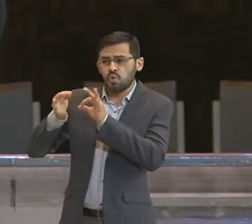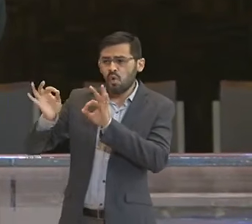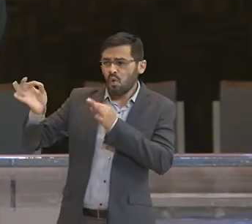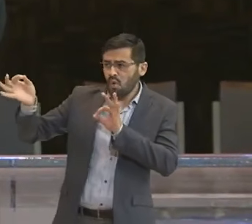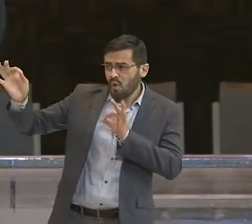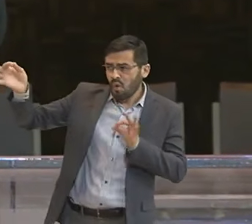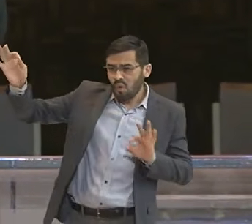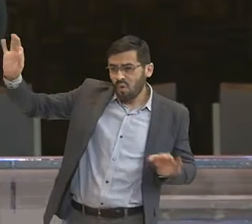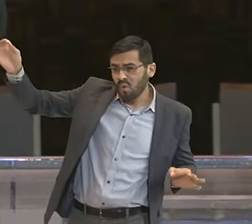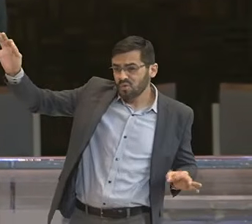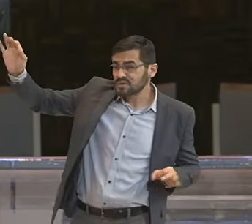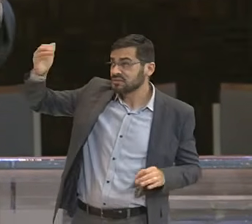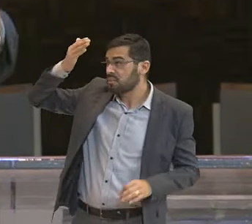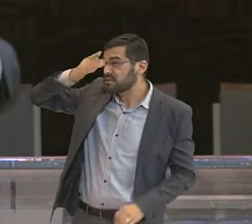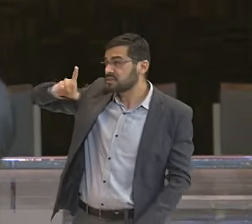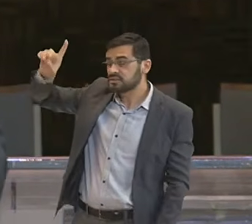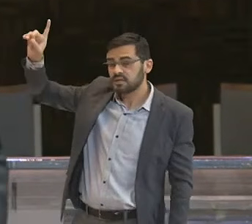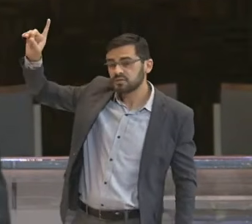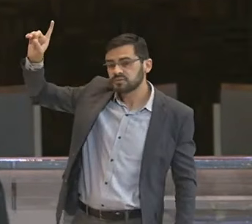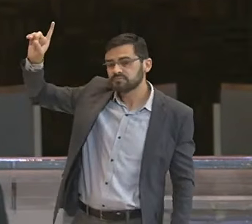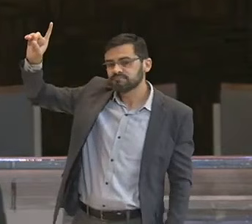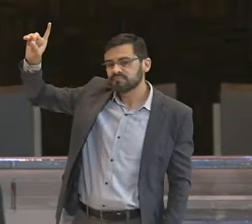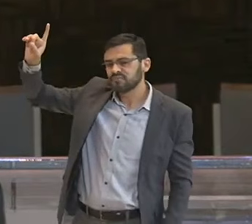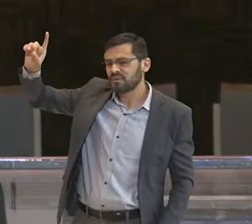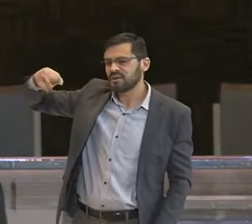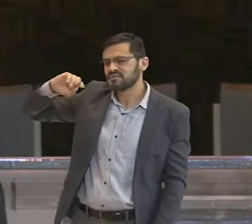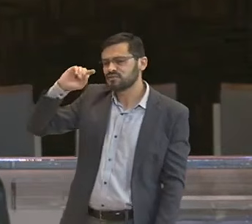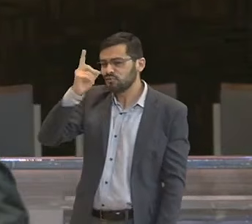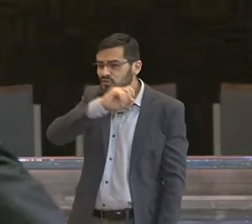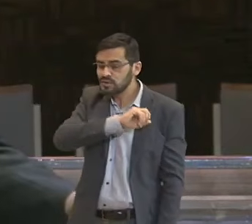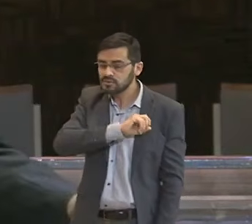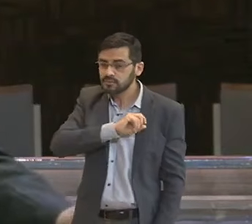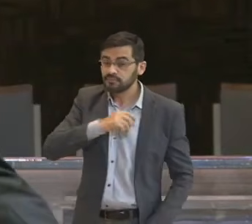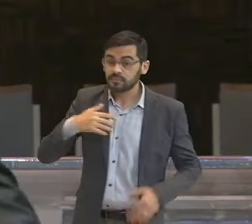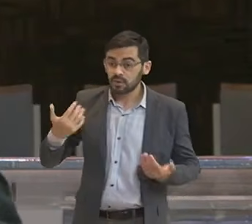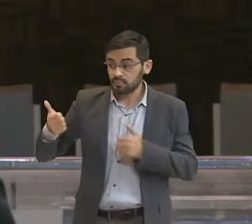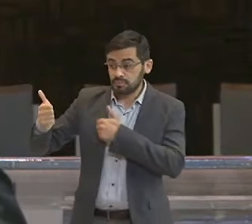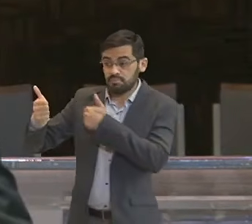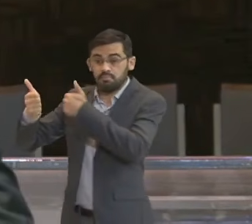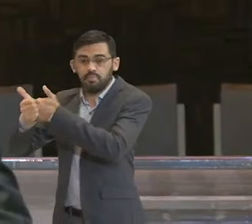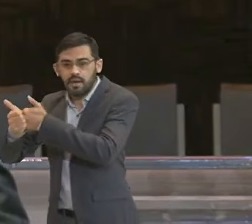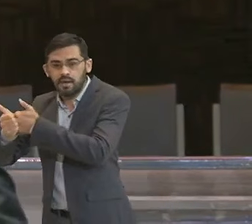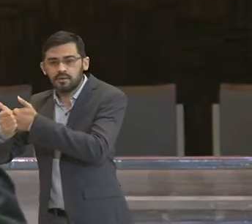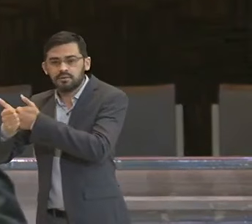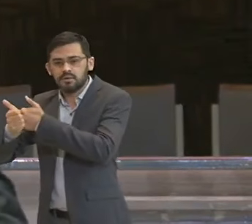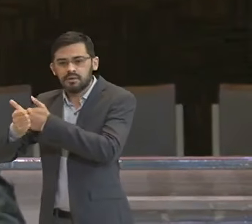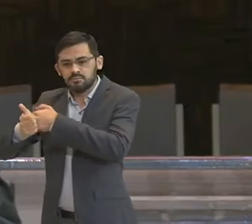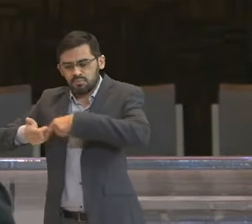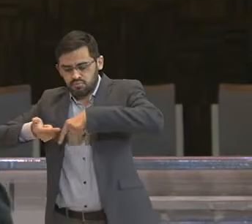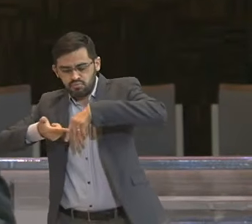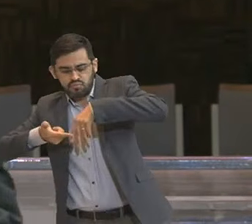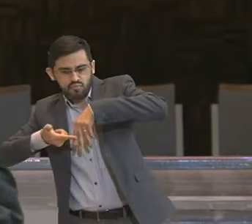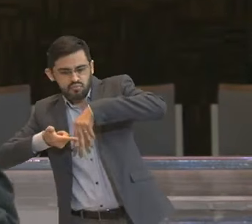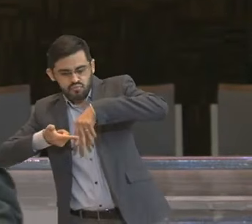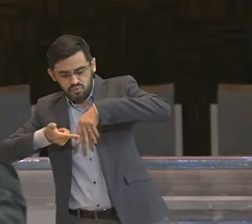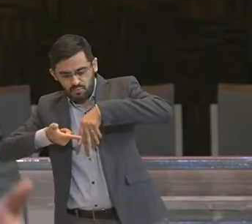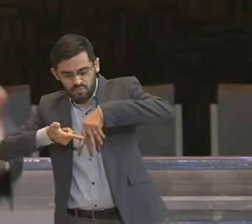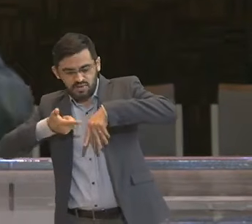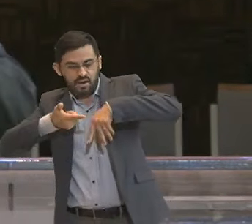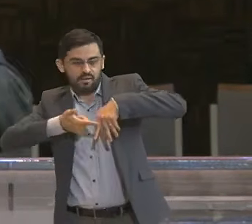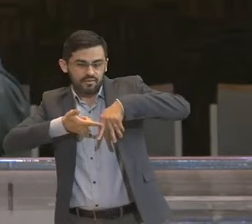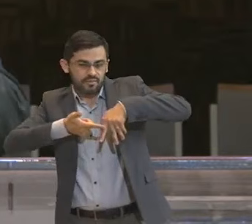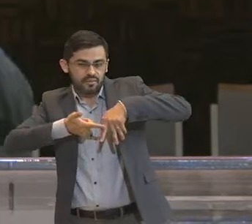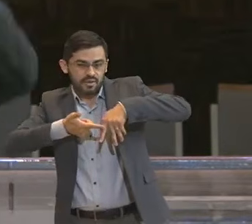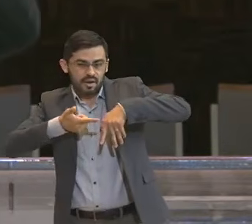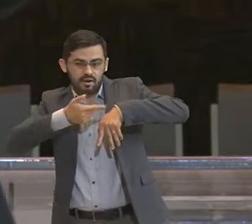longe do trono, mais fundo fica. Então quando está pertinho tem água no tornozelo, depois vai para o joelho,